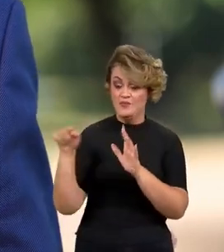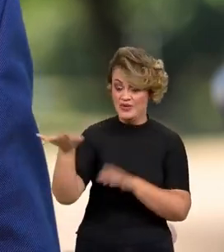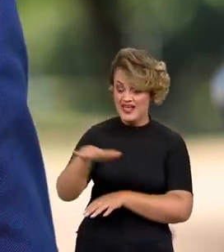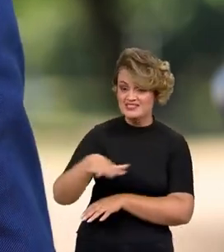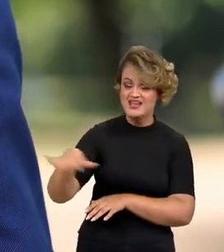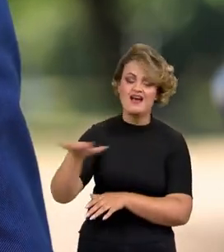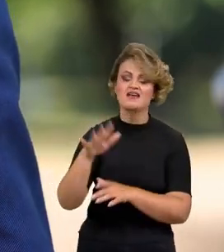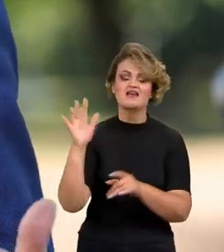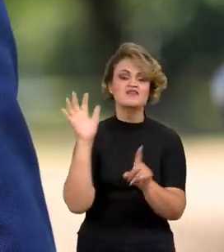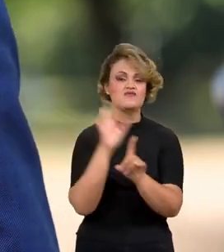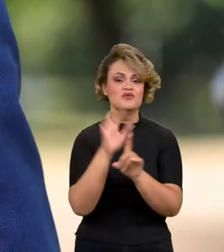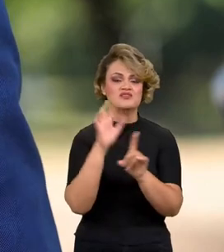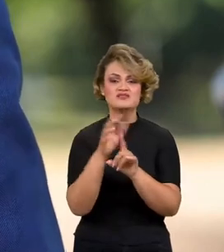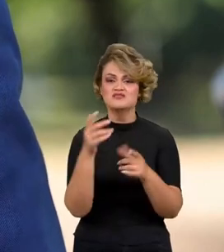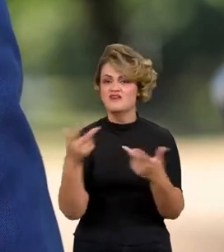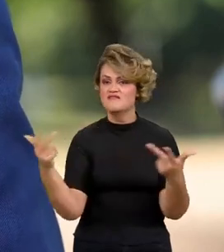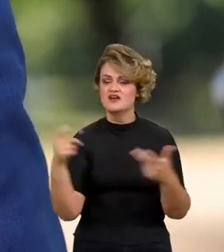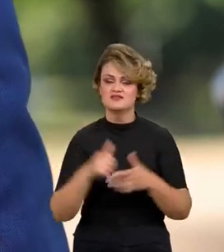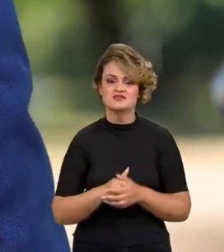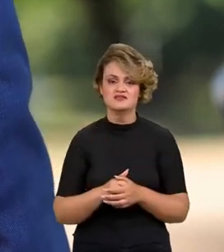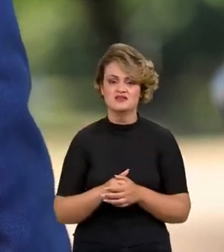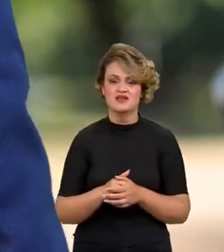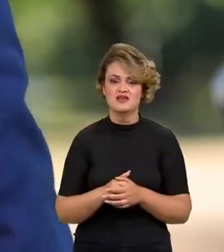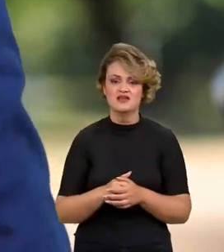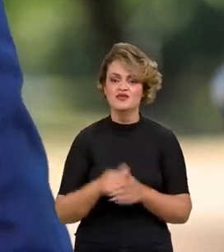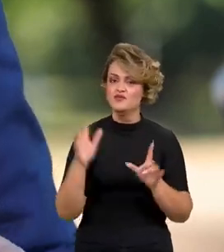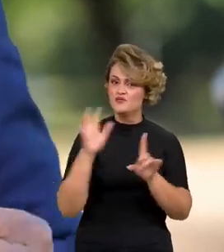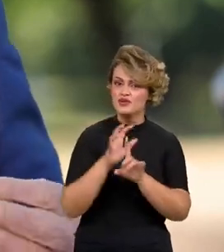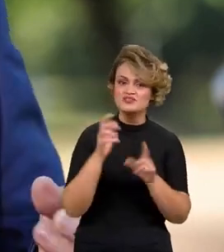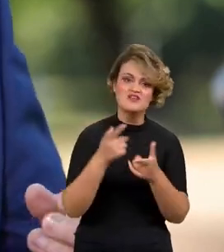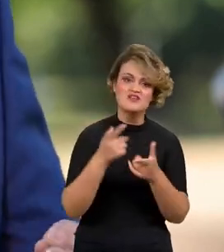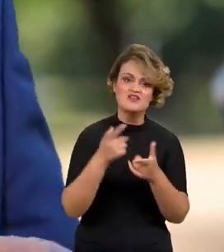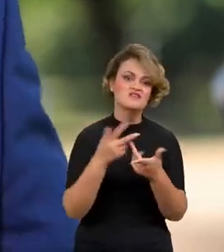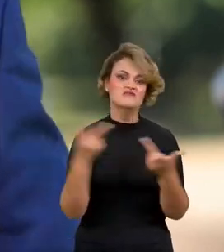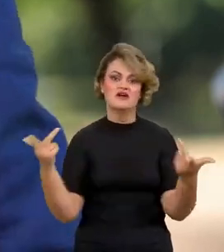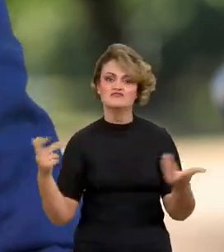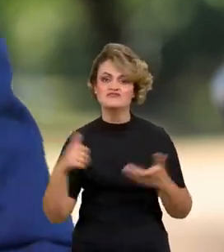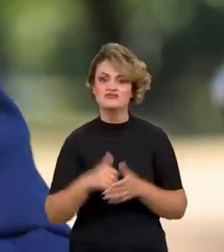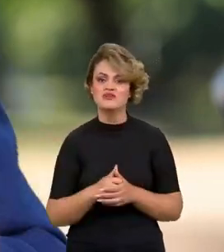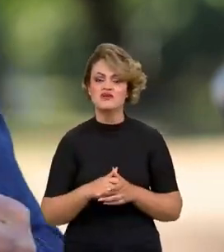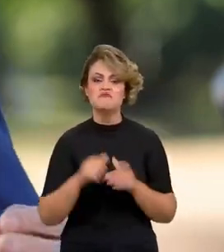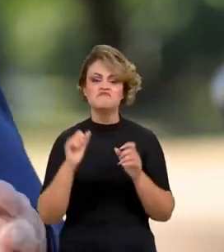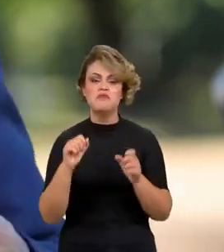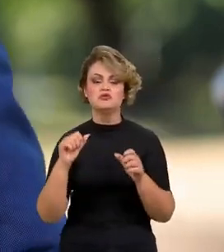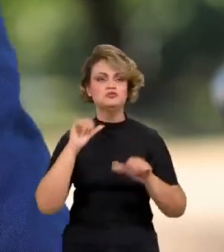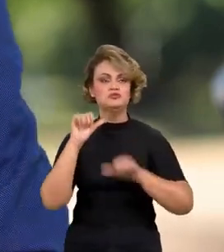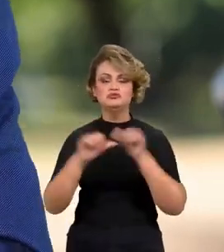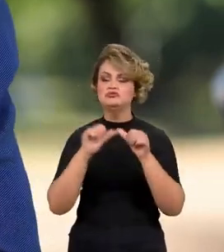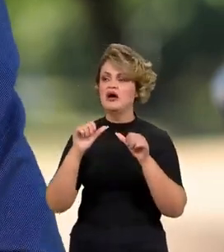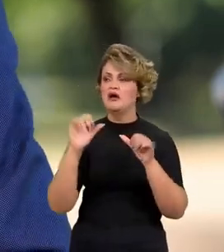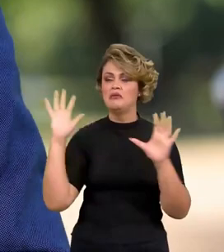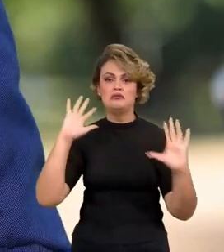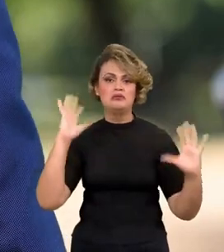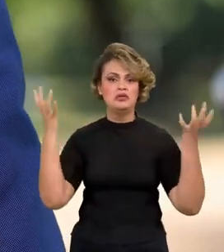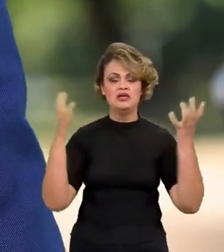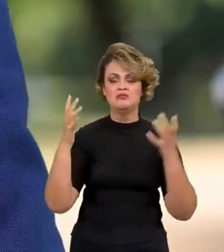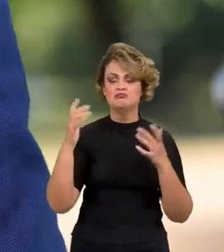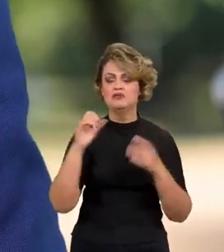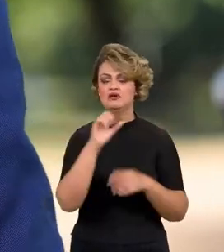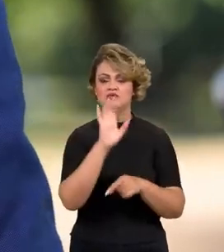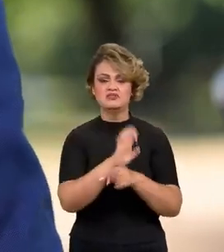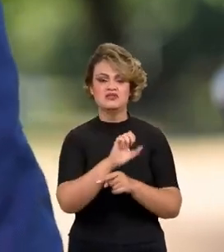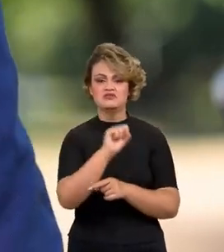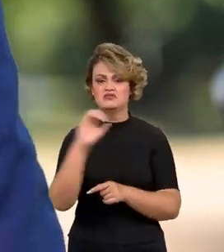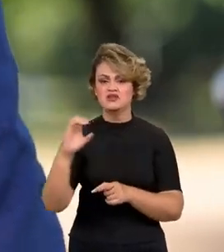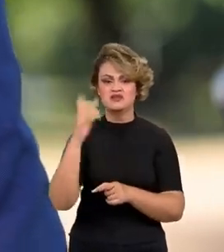rios de água né que eles chamam de chuva dela pode mudar o clima no Rio Grande do Sul mudar o clima em Santa Catarina em São Paulo em qualquer